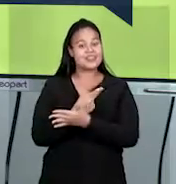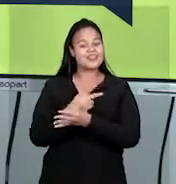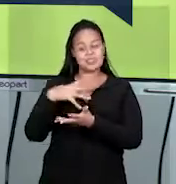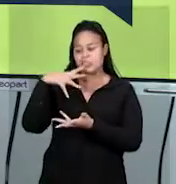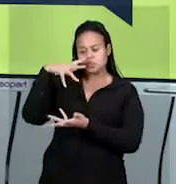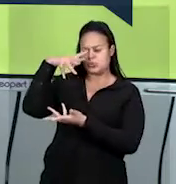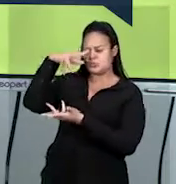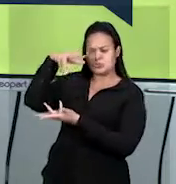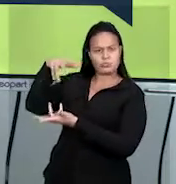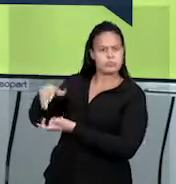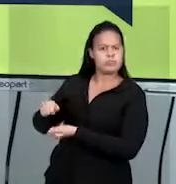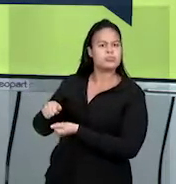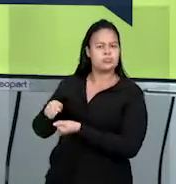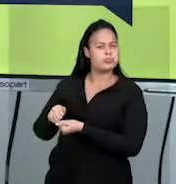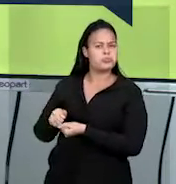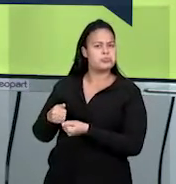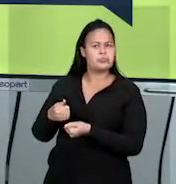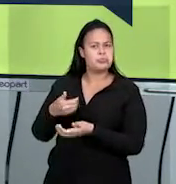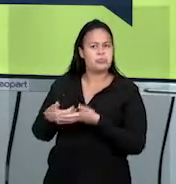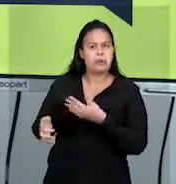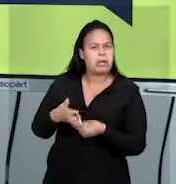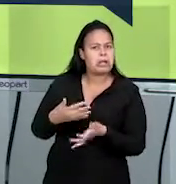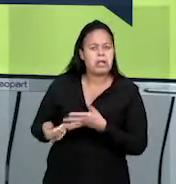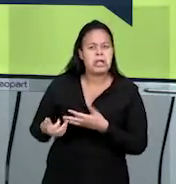planeta Terra, enfim, qualquer